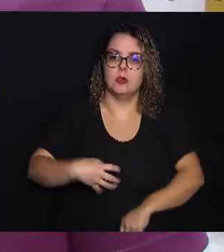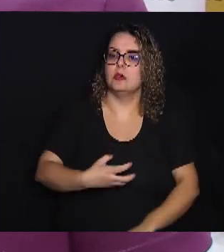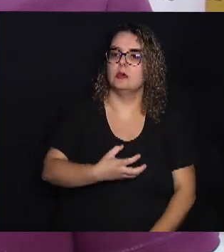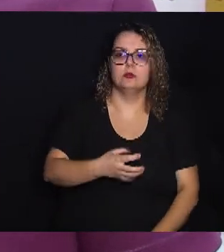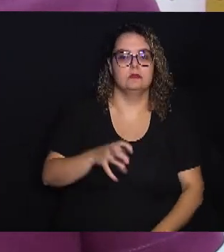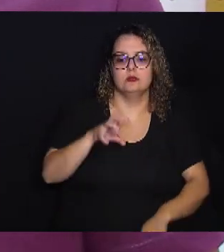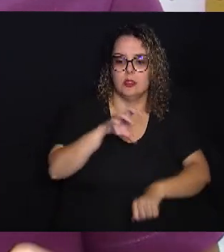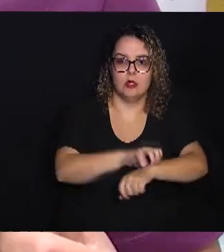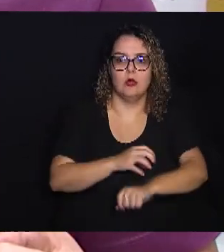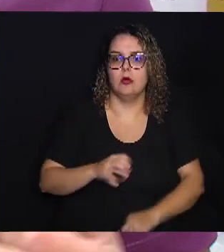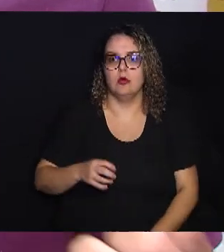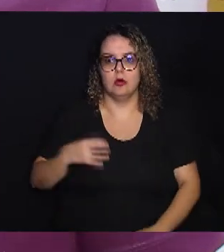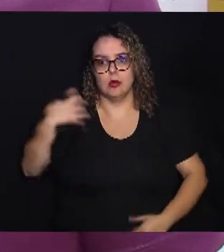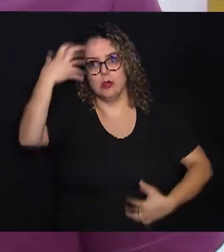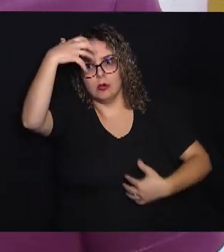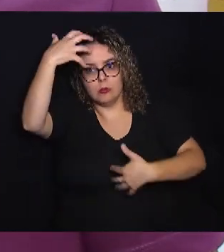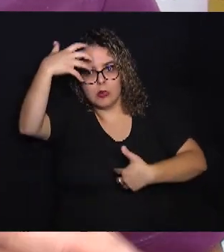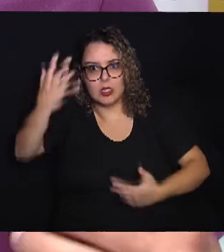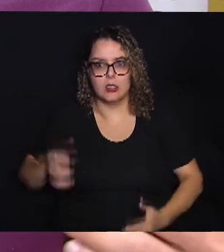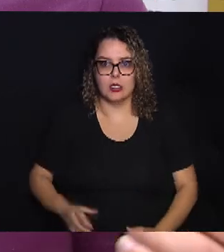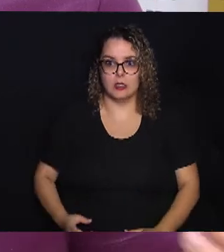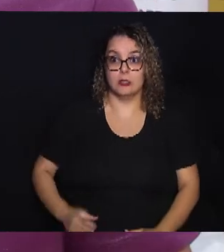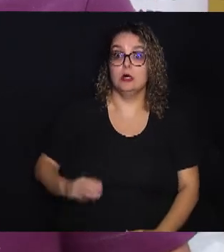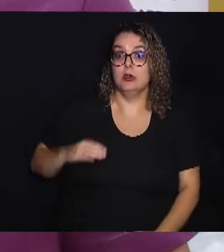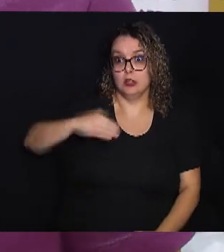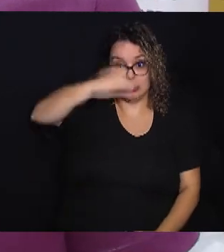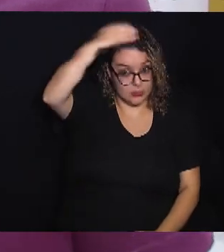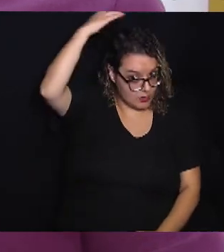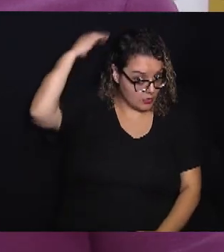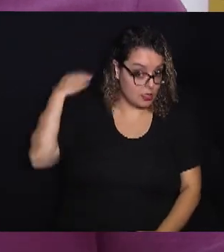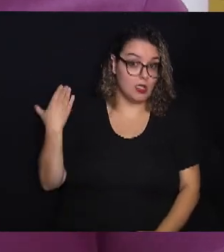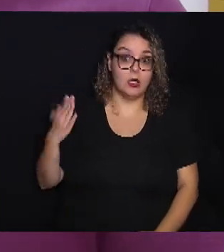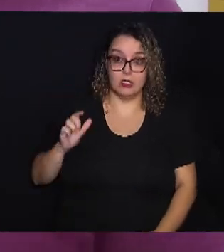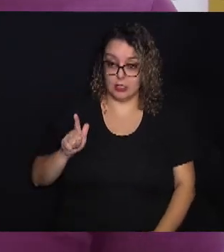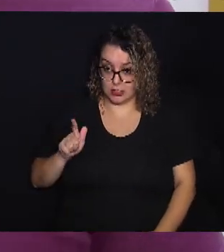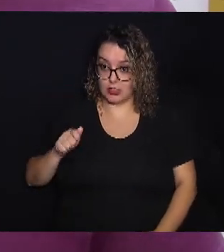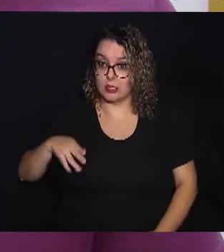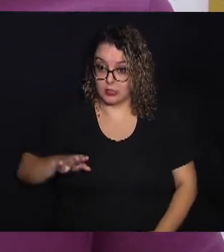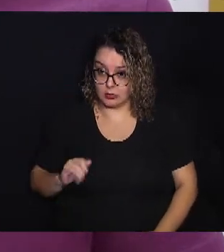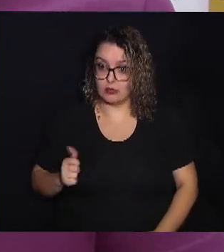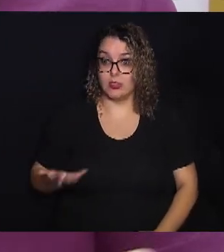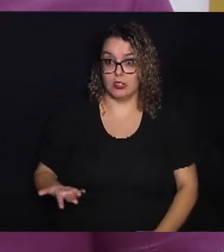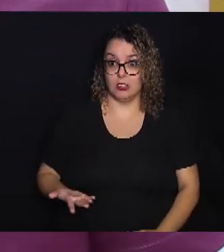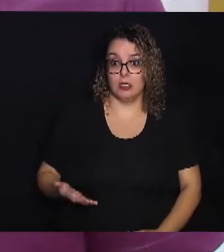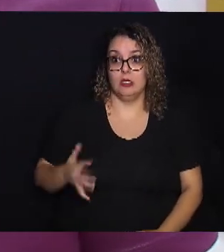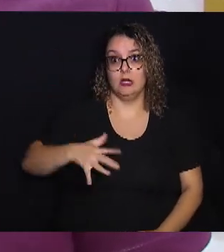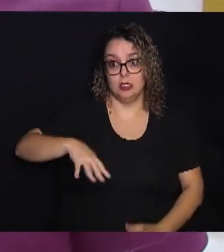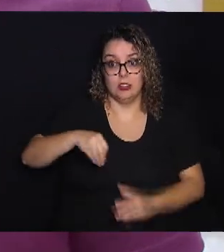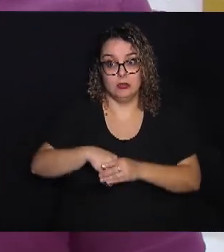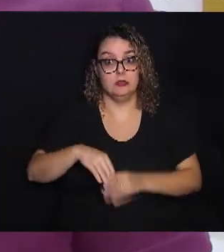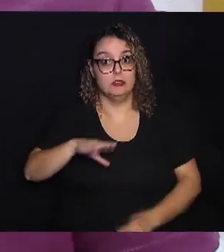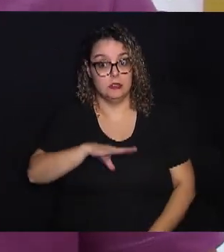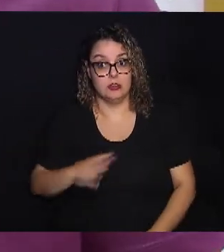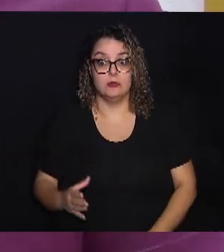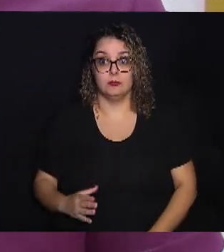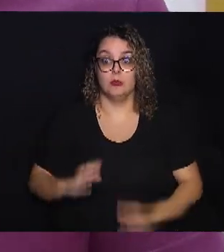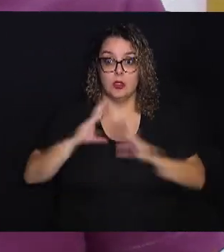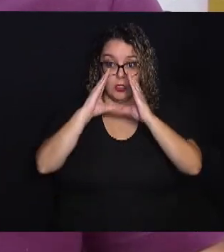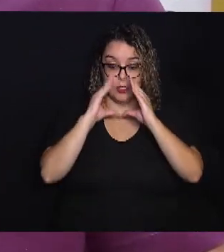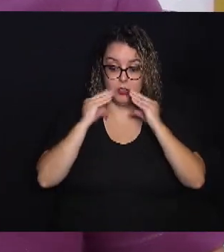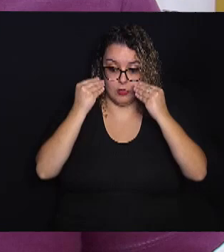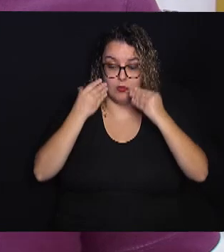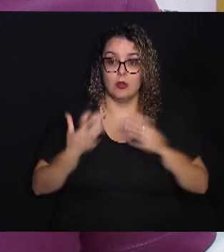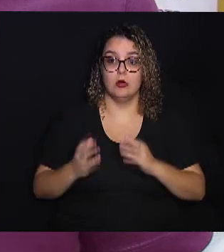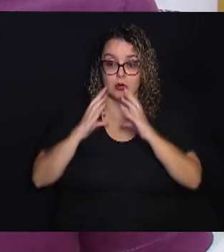silvestres. O contato é mordida, arranhadura com um macaco, com um gambá, que a gente encontra aqui na nossa região,